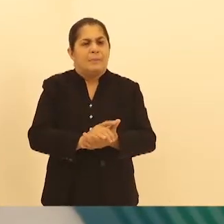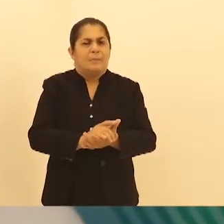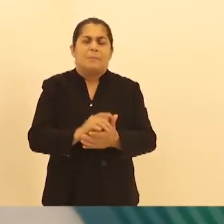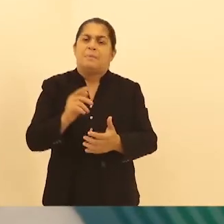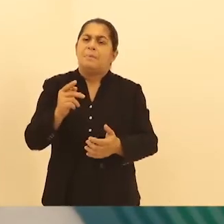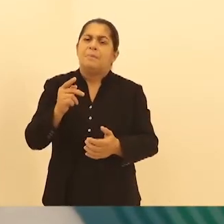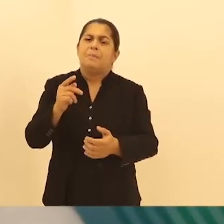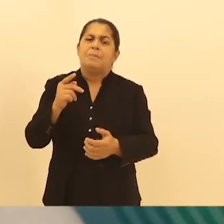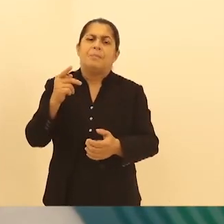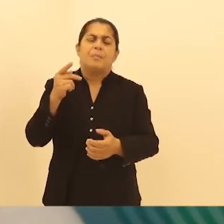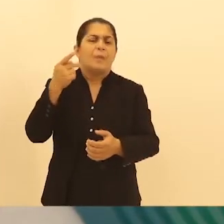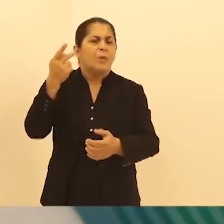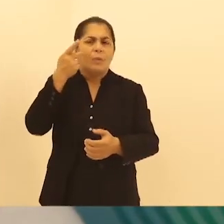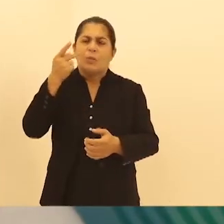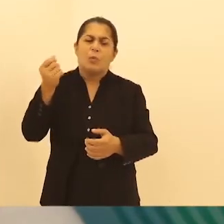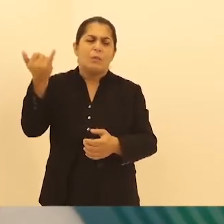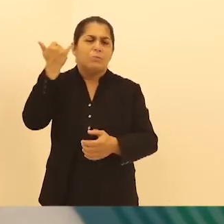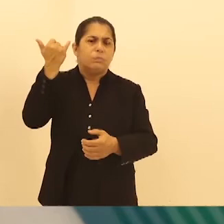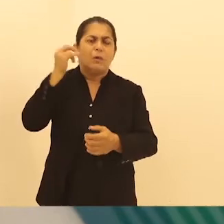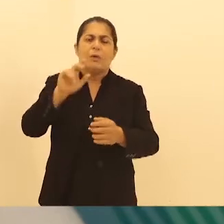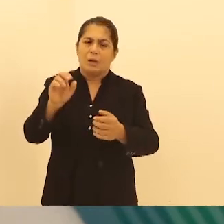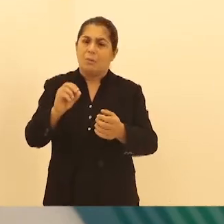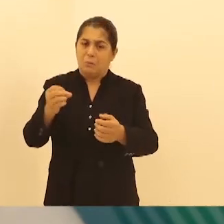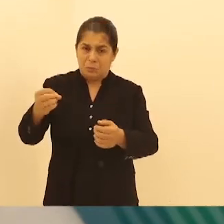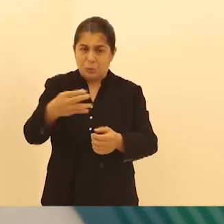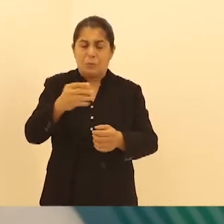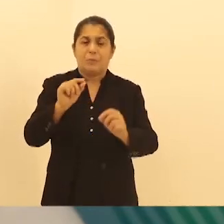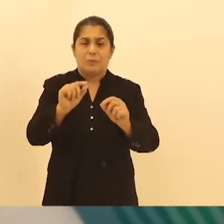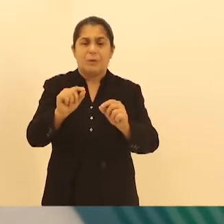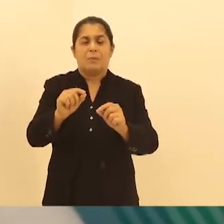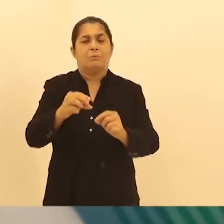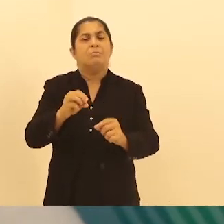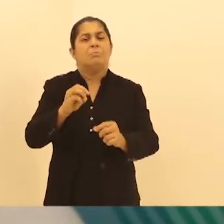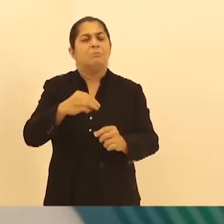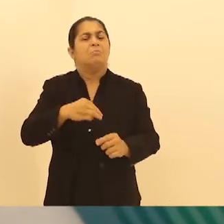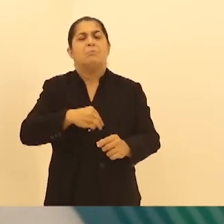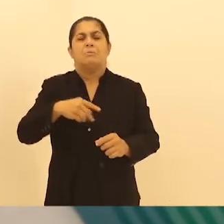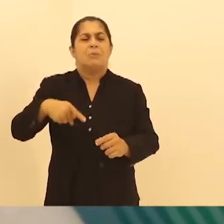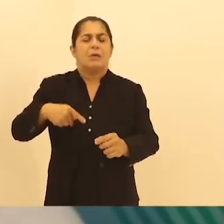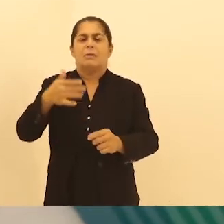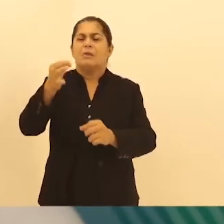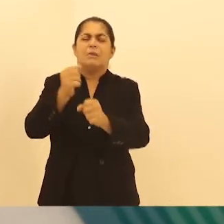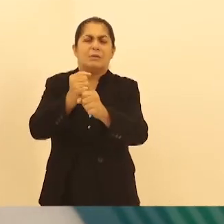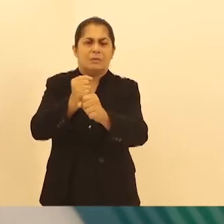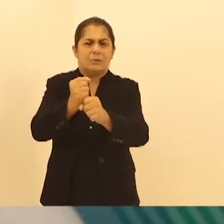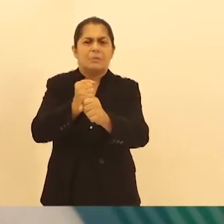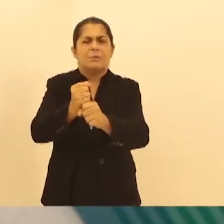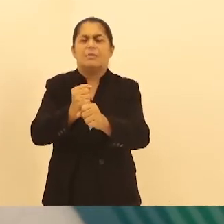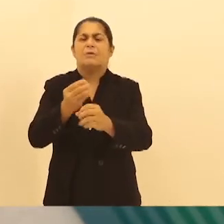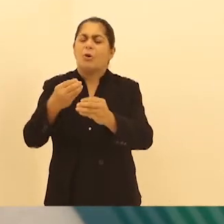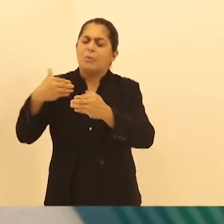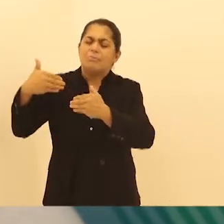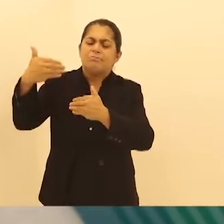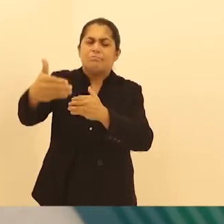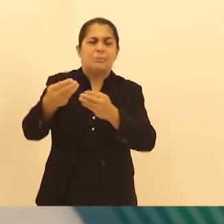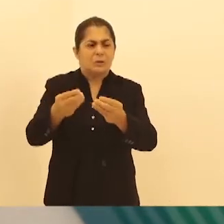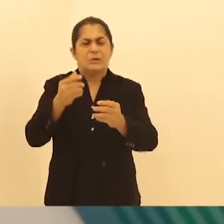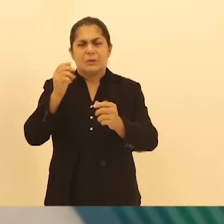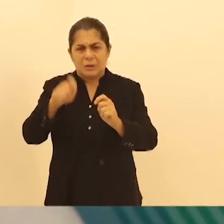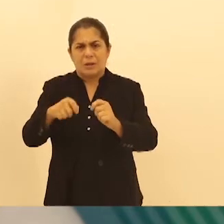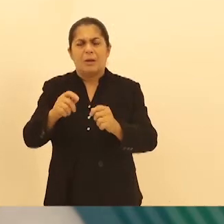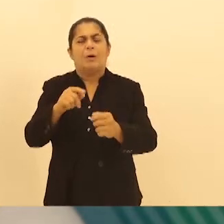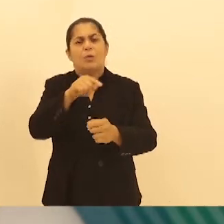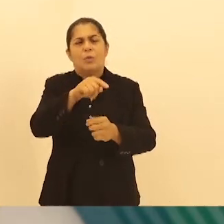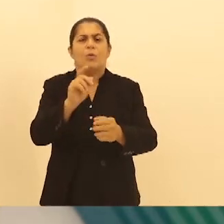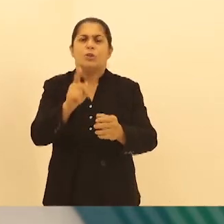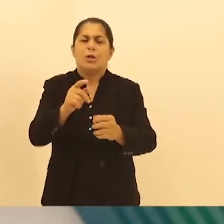público paraibano é de certa forma um álbum novo que foi criado há cerca de dez anos nesse período o senhor já